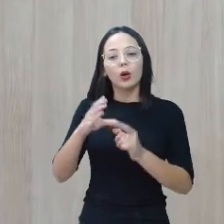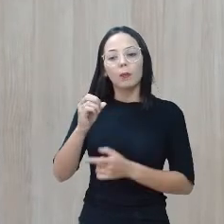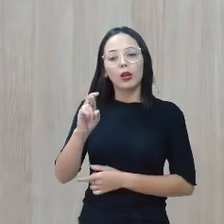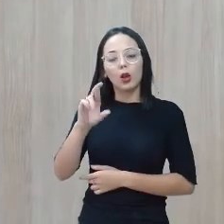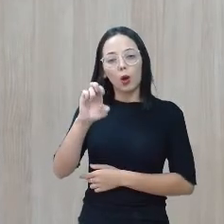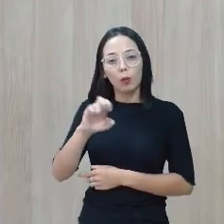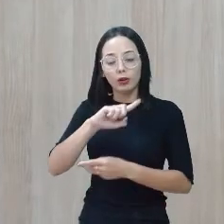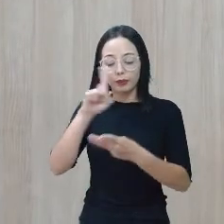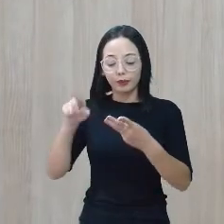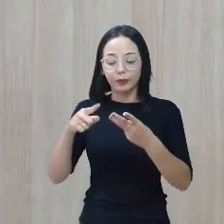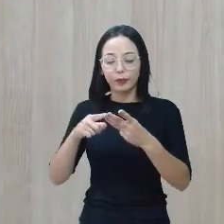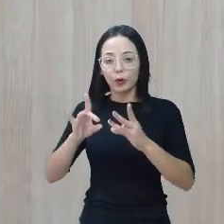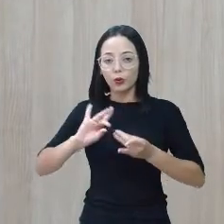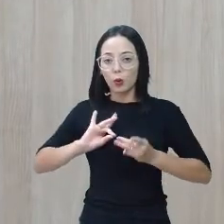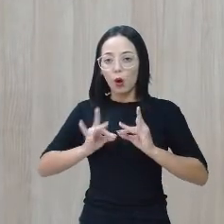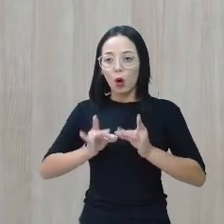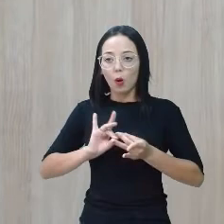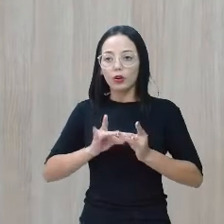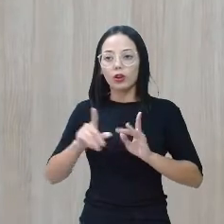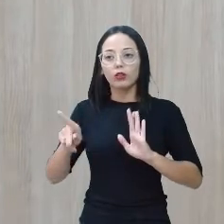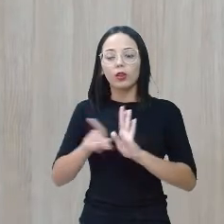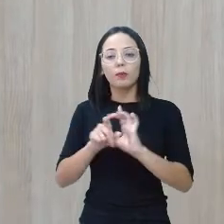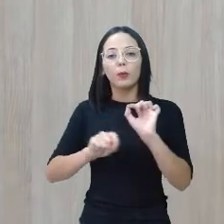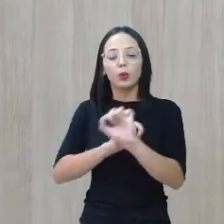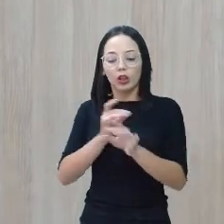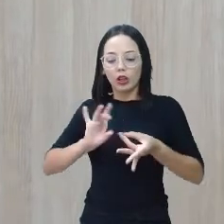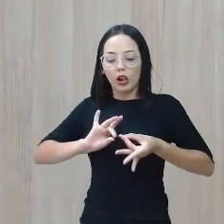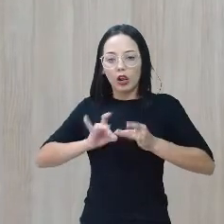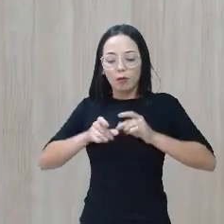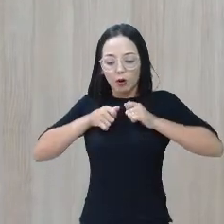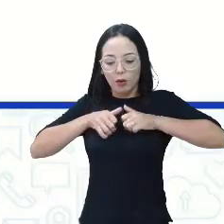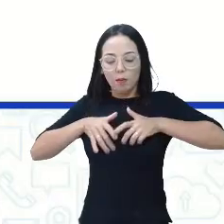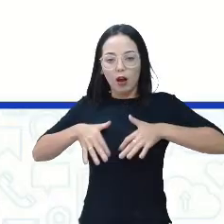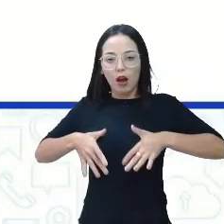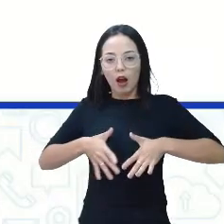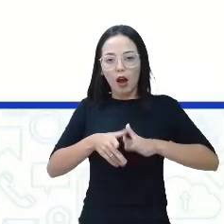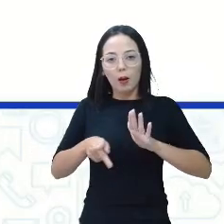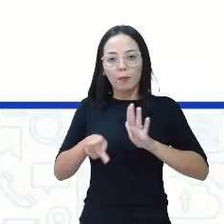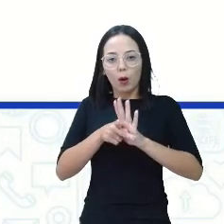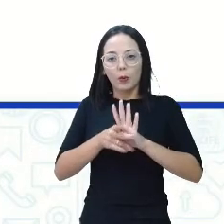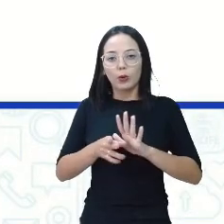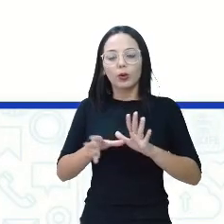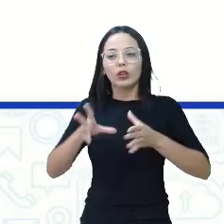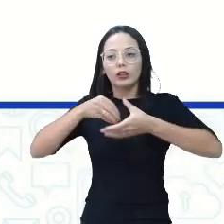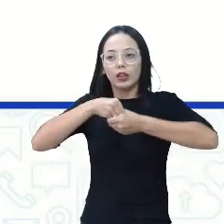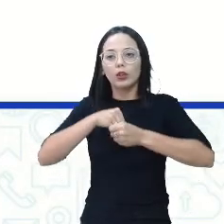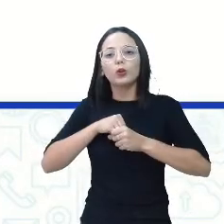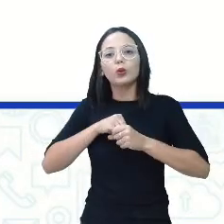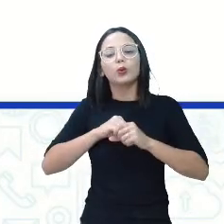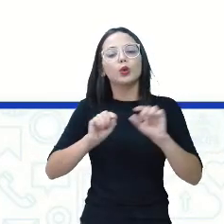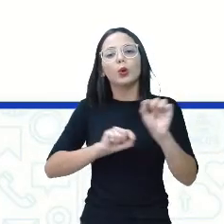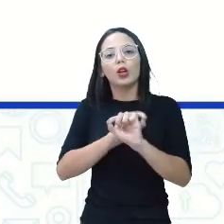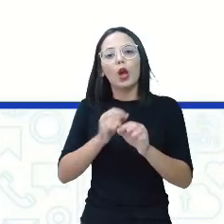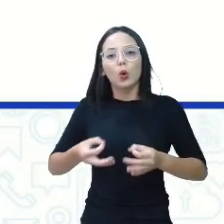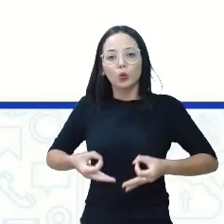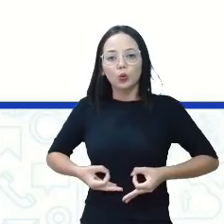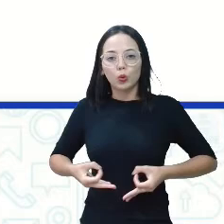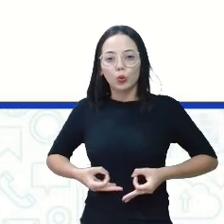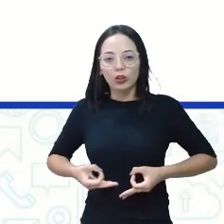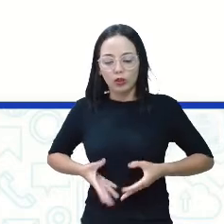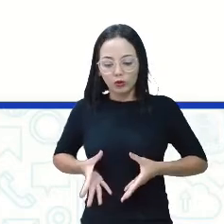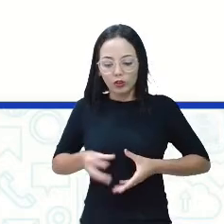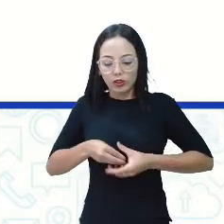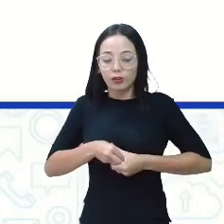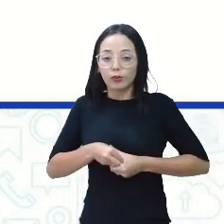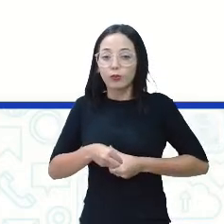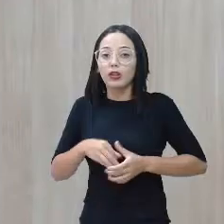DIU hormonal, ele libera o hormônio levonorgestrel no interior do útero. Então, esse DIU